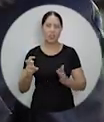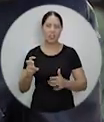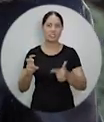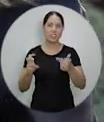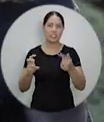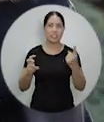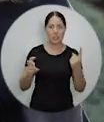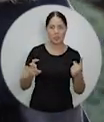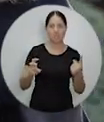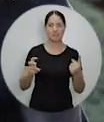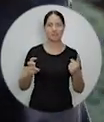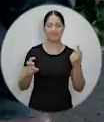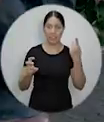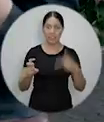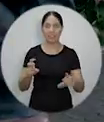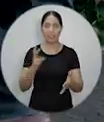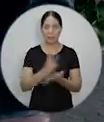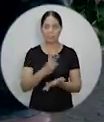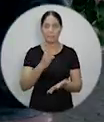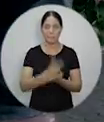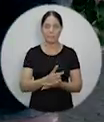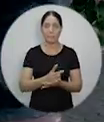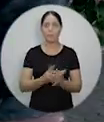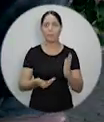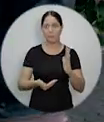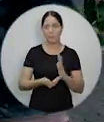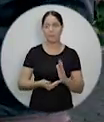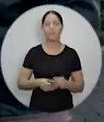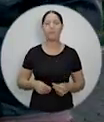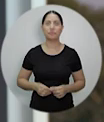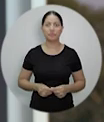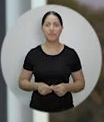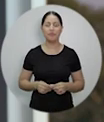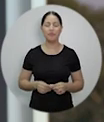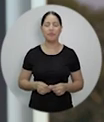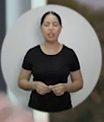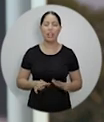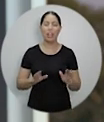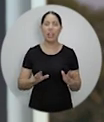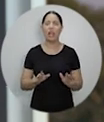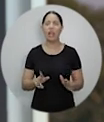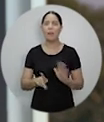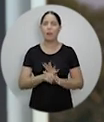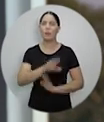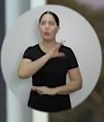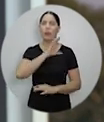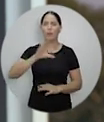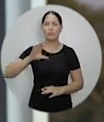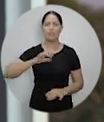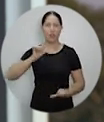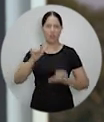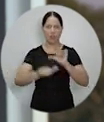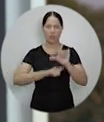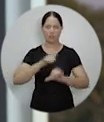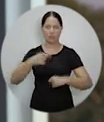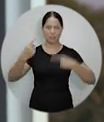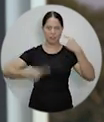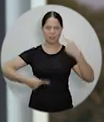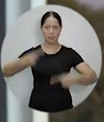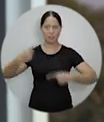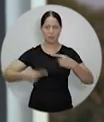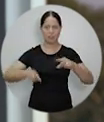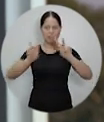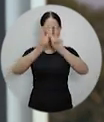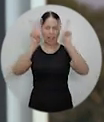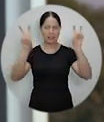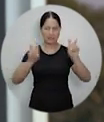para 71 deputadas aqui na Câmara Federal. A Comissão Especial de Estudos da Reforma Política, podemos